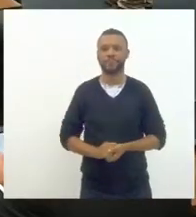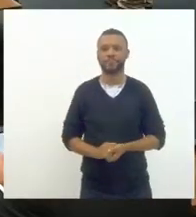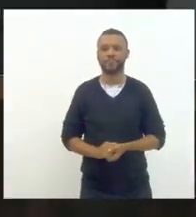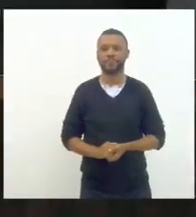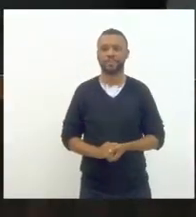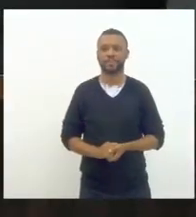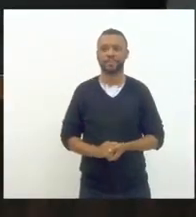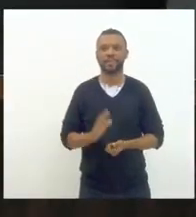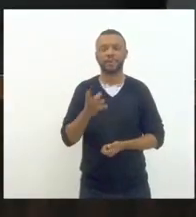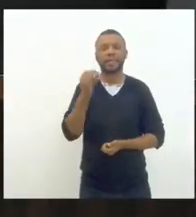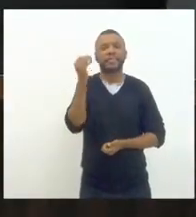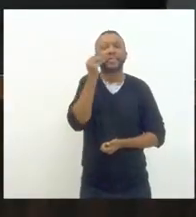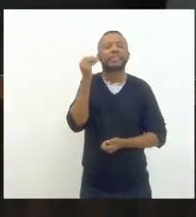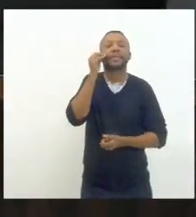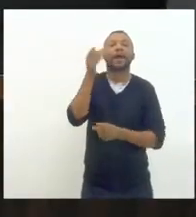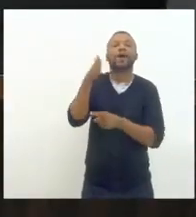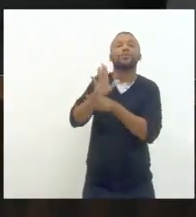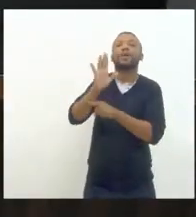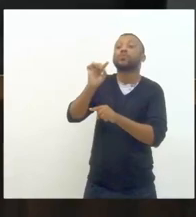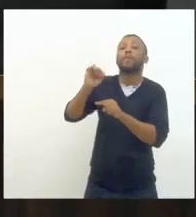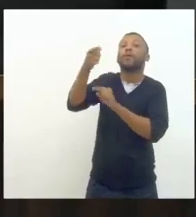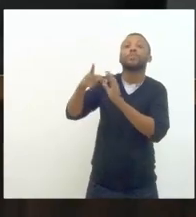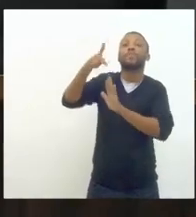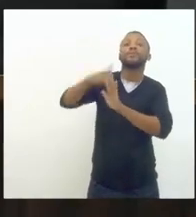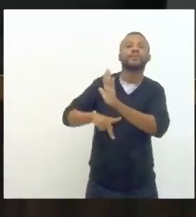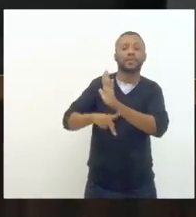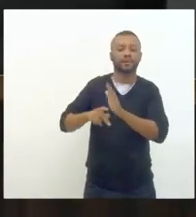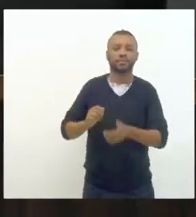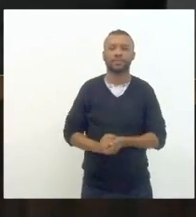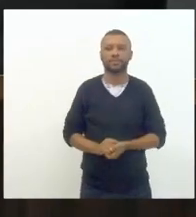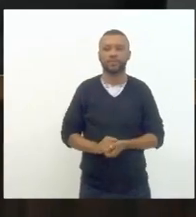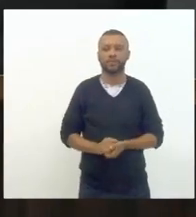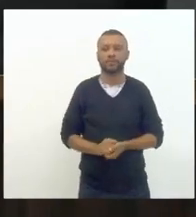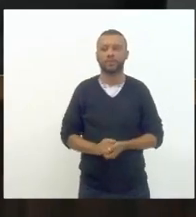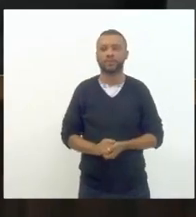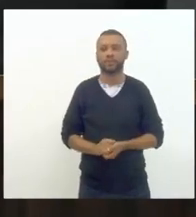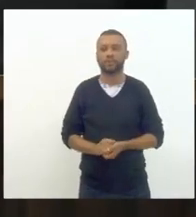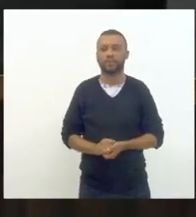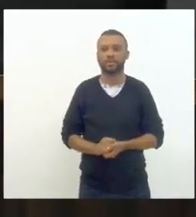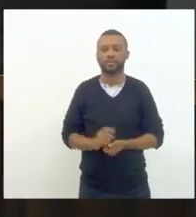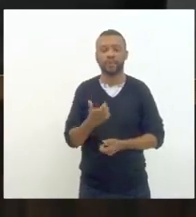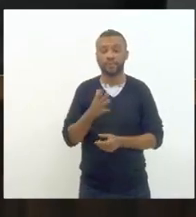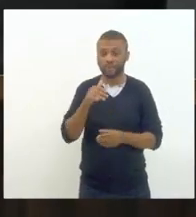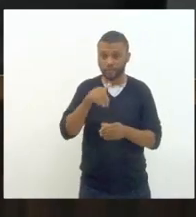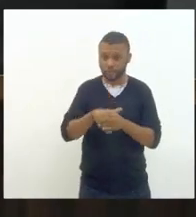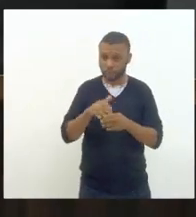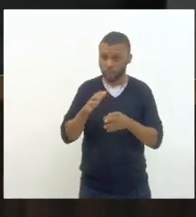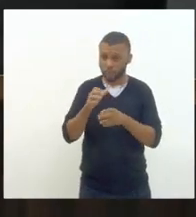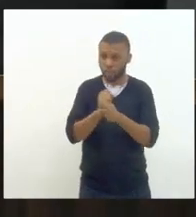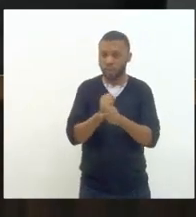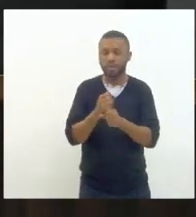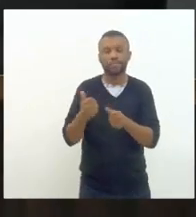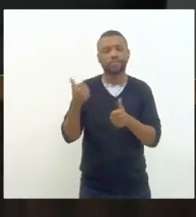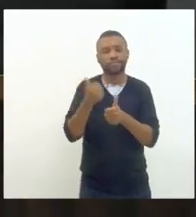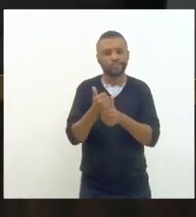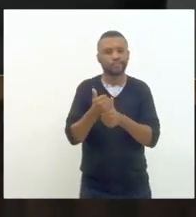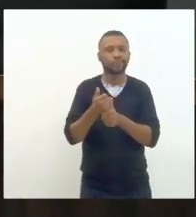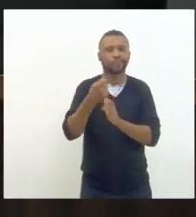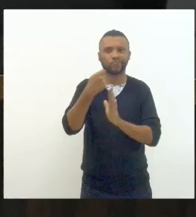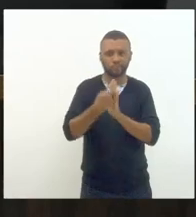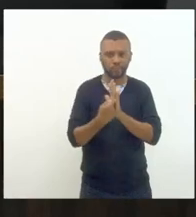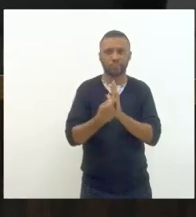Já estou tentando ajudar no próximo aqui, acertando o texto. Então, em votação, substitutivo da CCJ, com forma final de